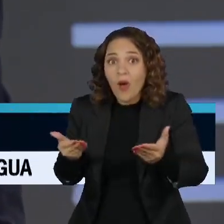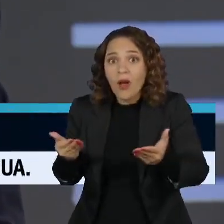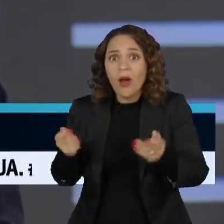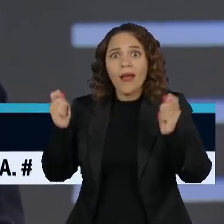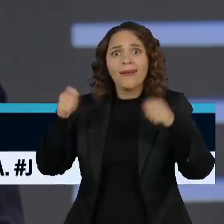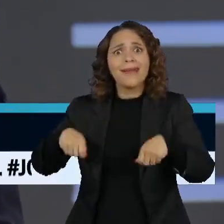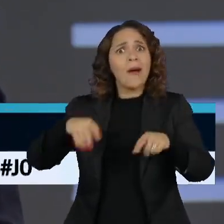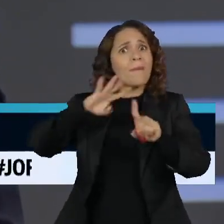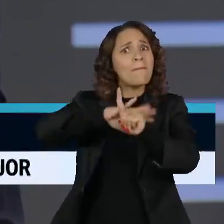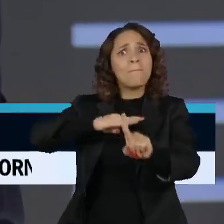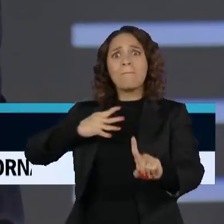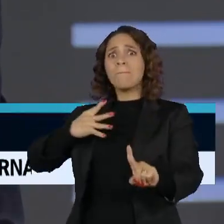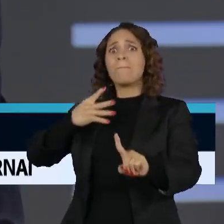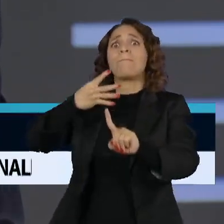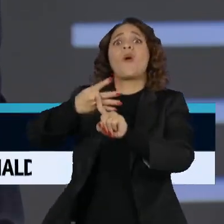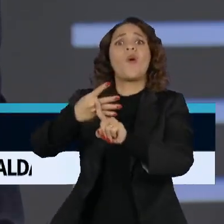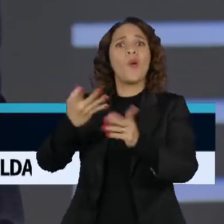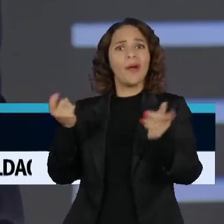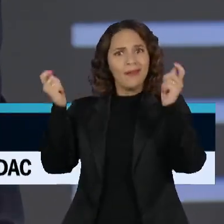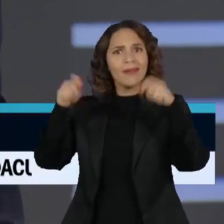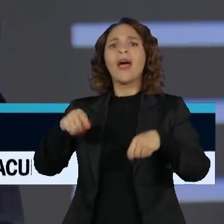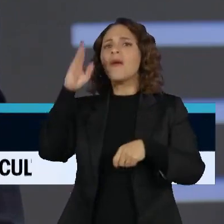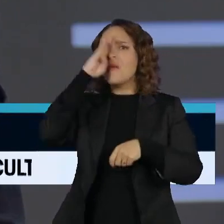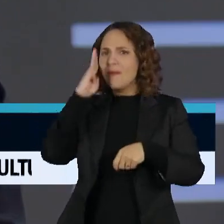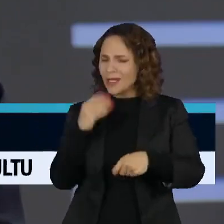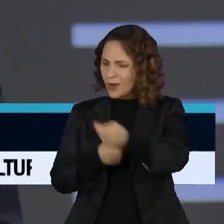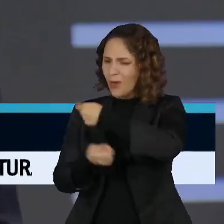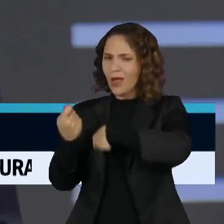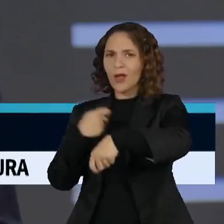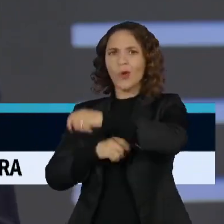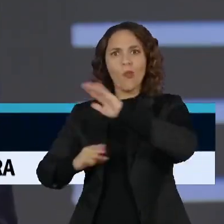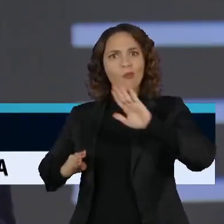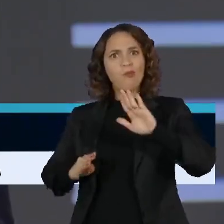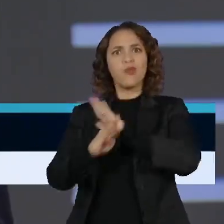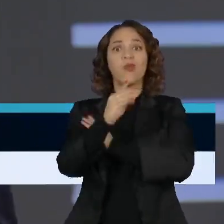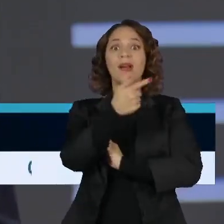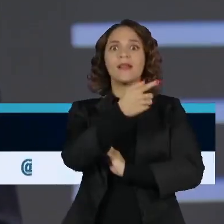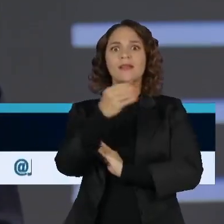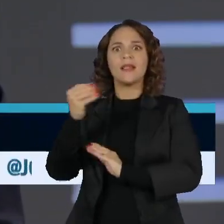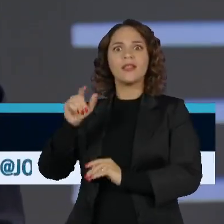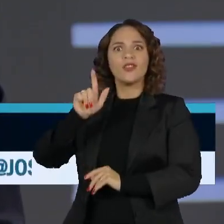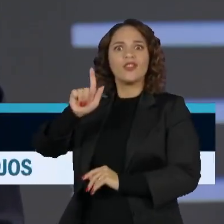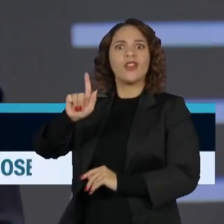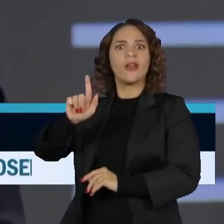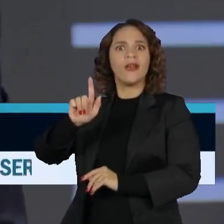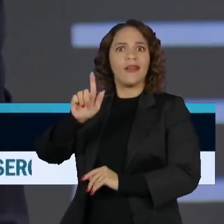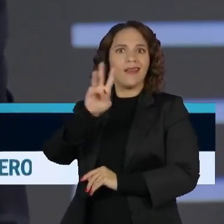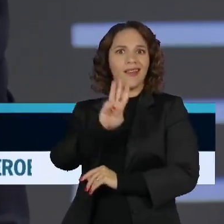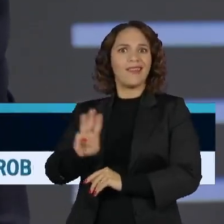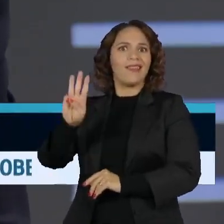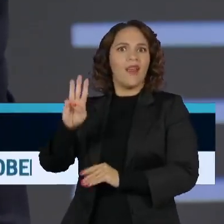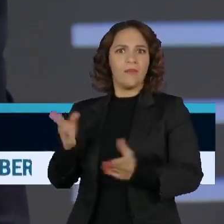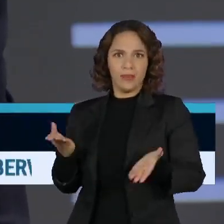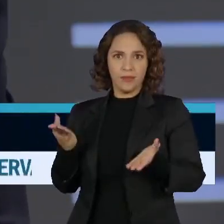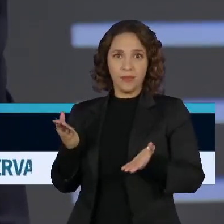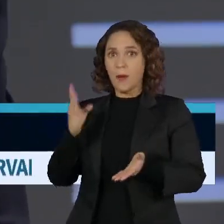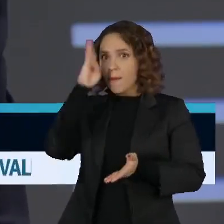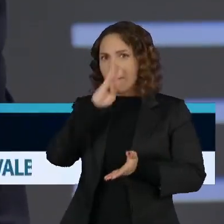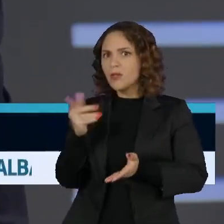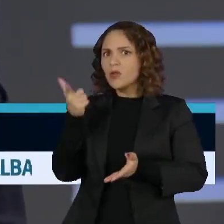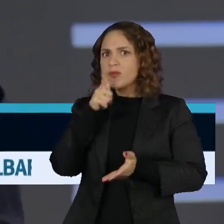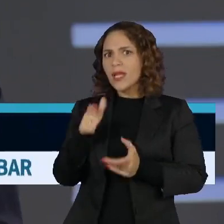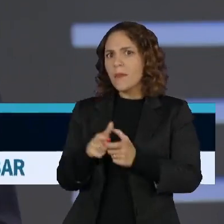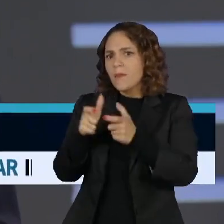880 giga com potencial de ser 700 giga. Então, o problema do Brasil no futuro, para crescer